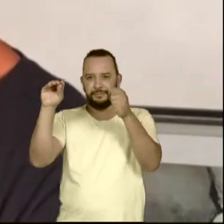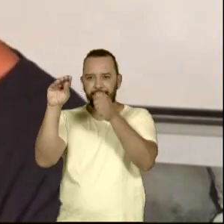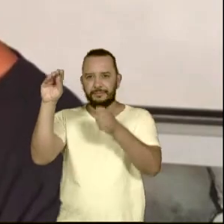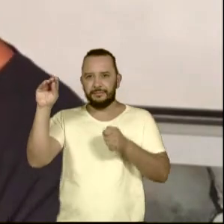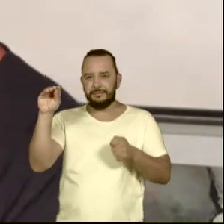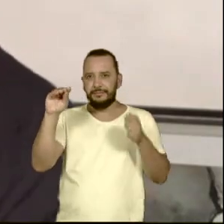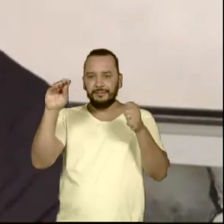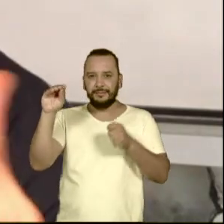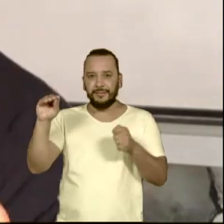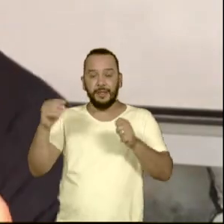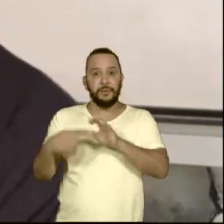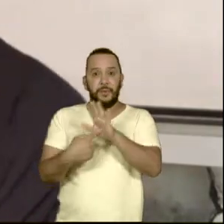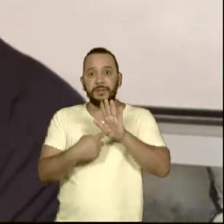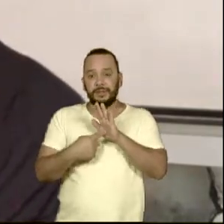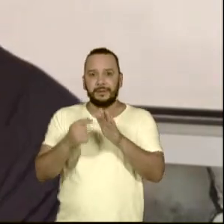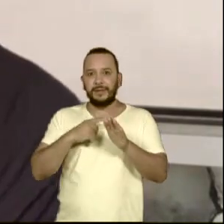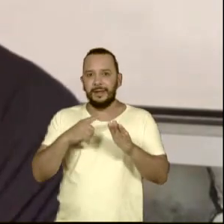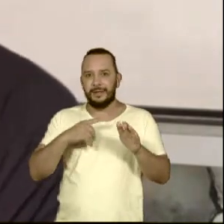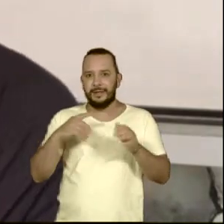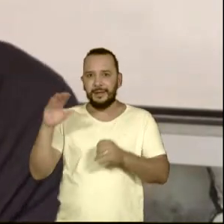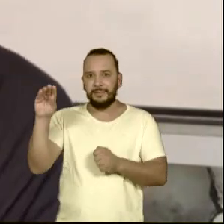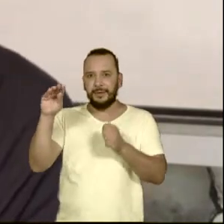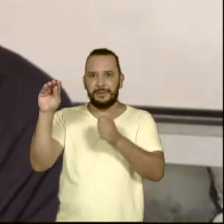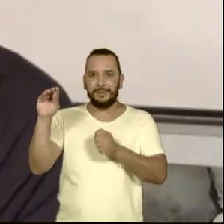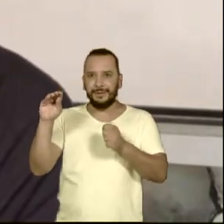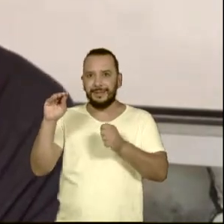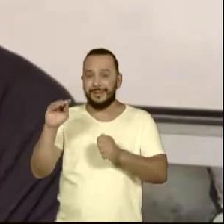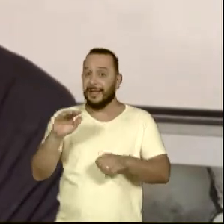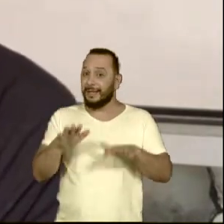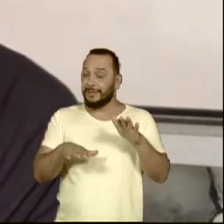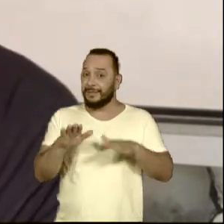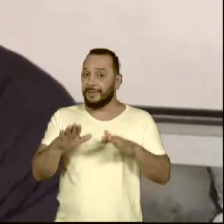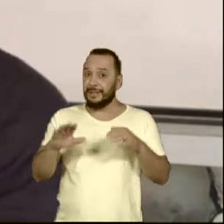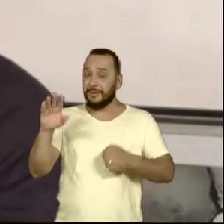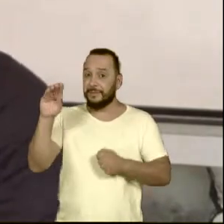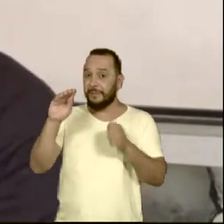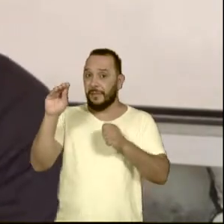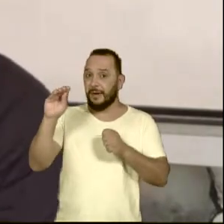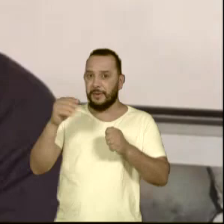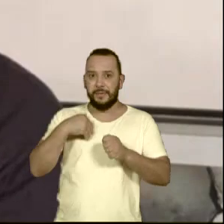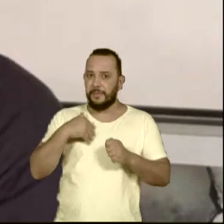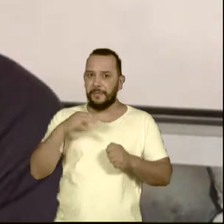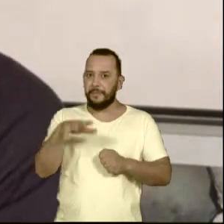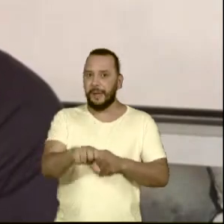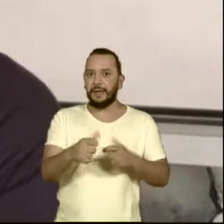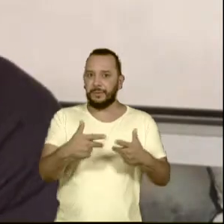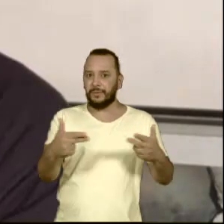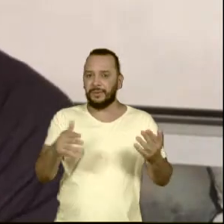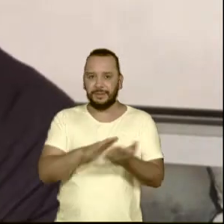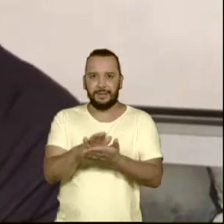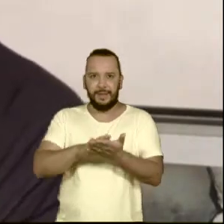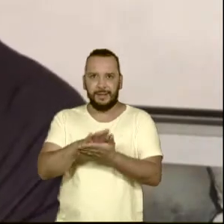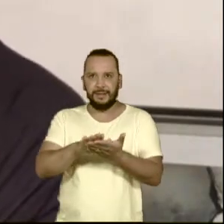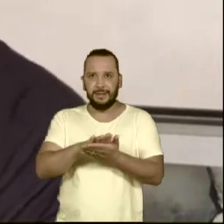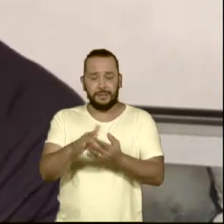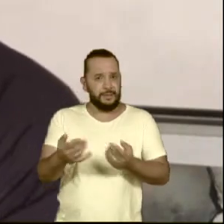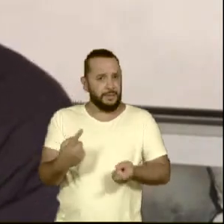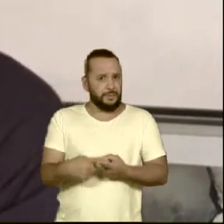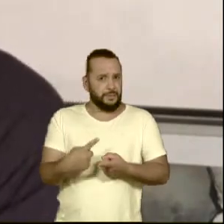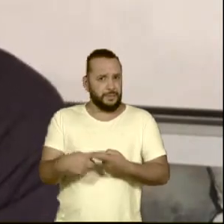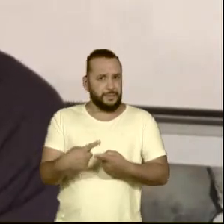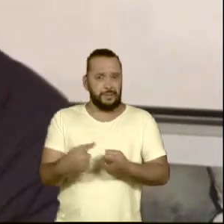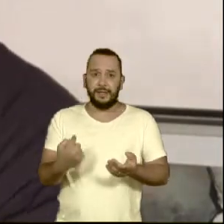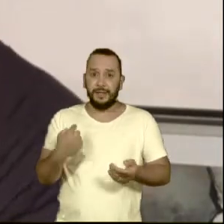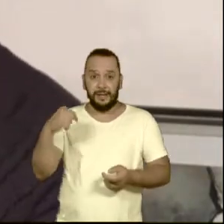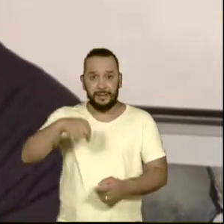mostrando que ele tem as mãozinhas, mas são mãozinhas que normalmente não pegam objetos. Quando eu digo normalmente, porque a gente dá